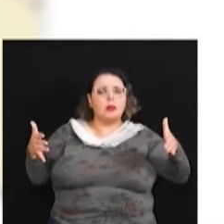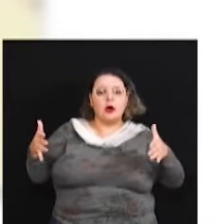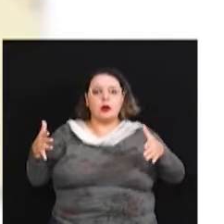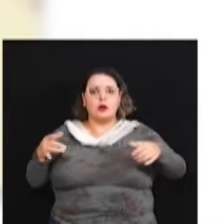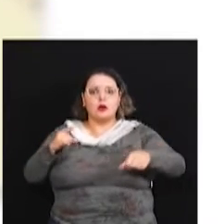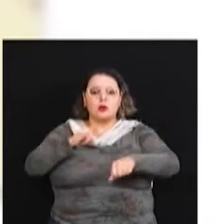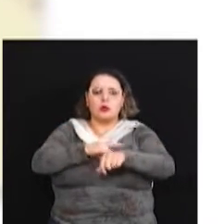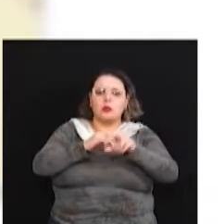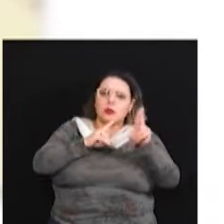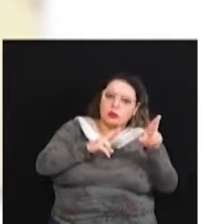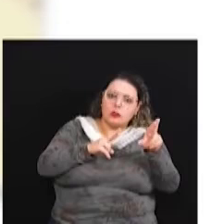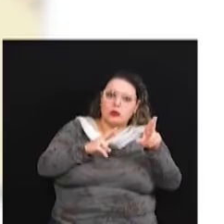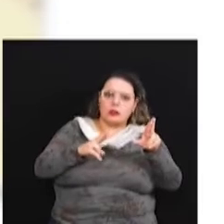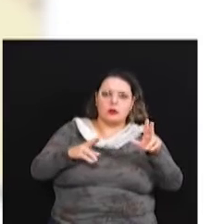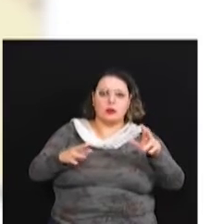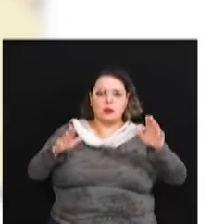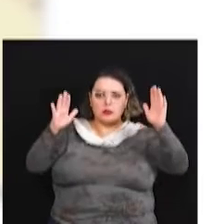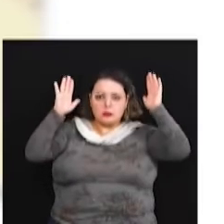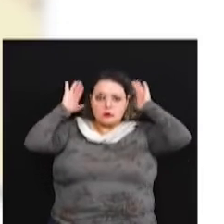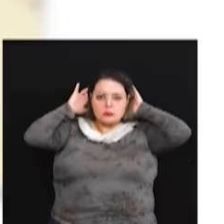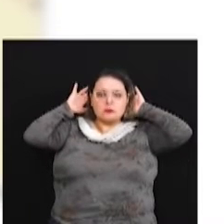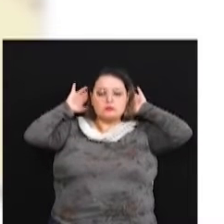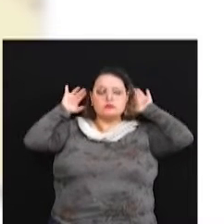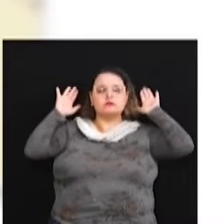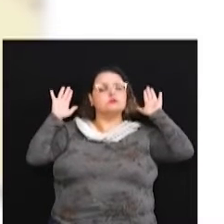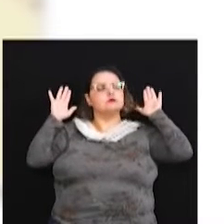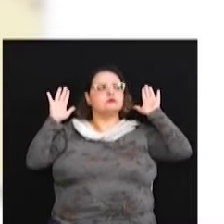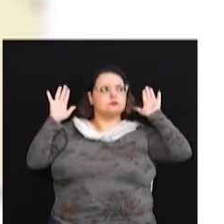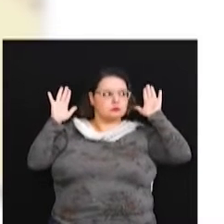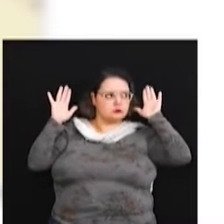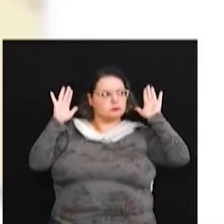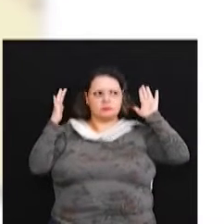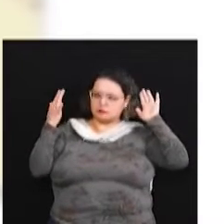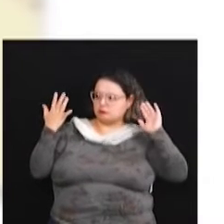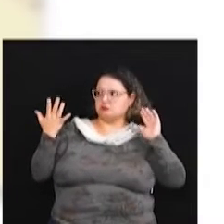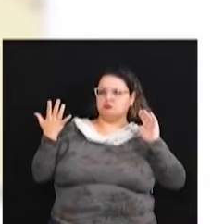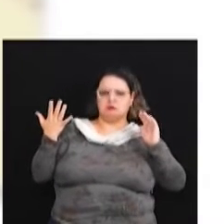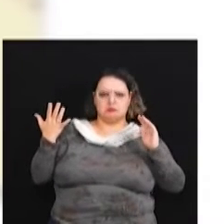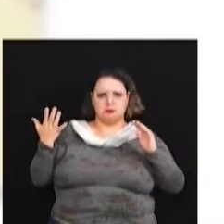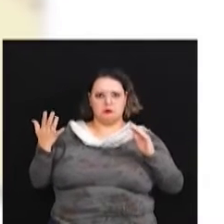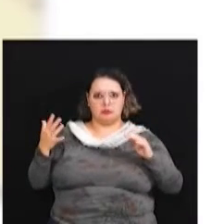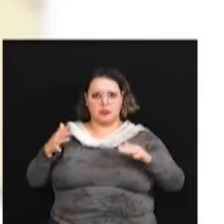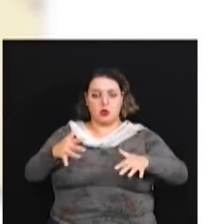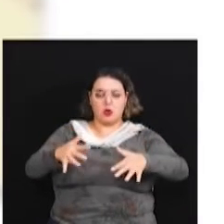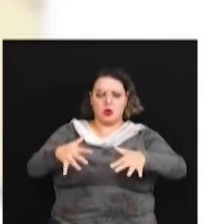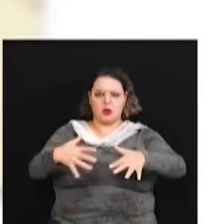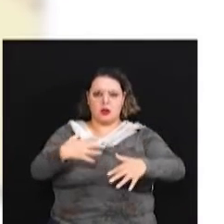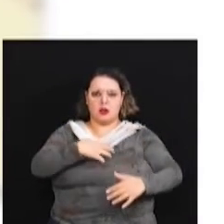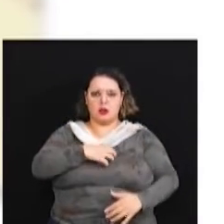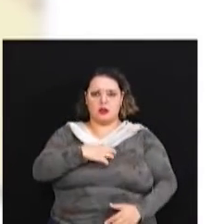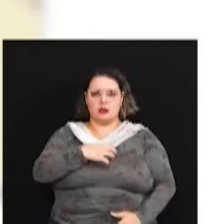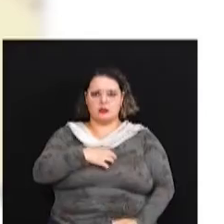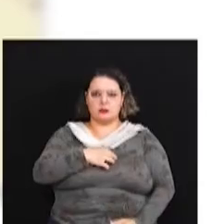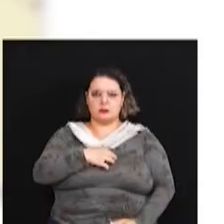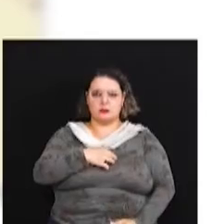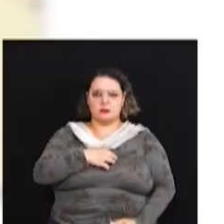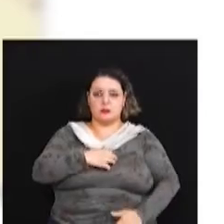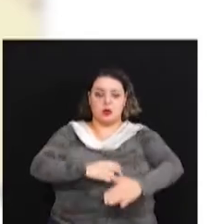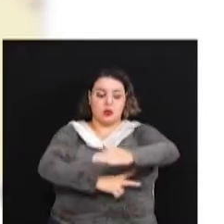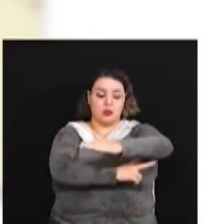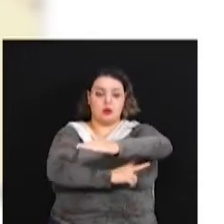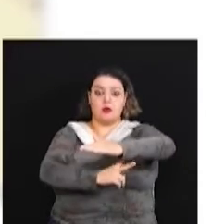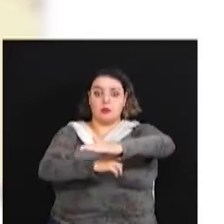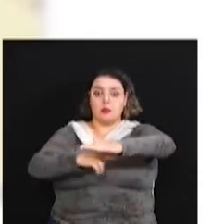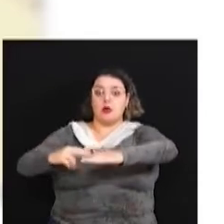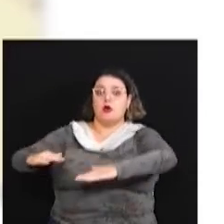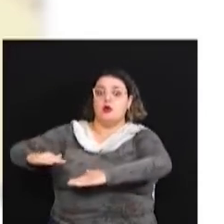na qual estava encostada a cabeceira da cama. Equivaleu, segundo ele, ao tremor sentido sobre as pontes por